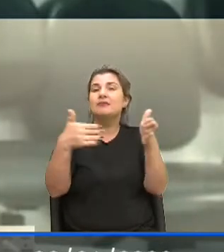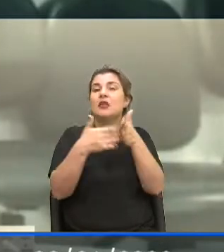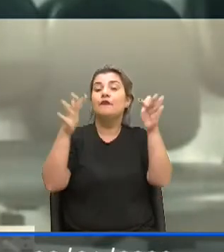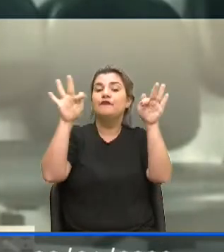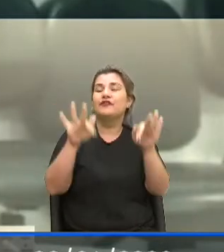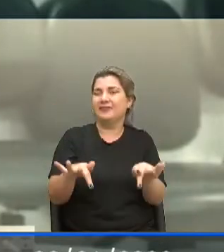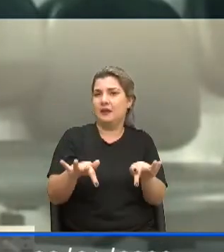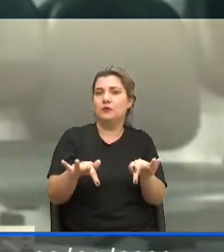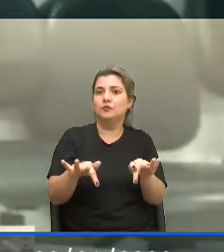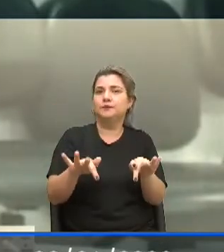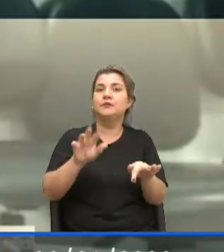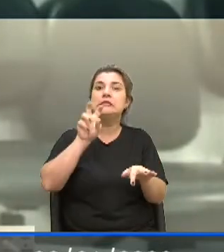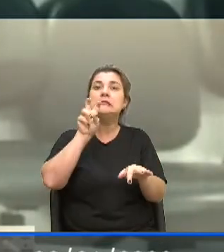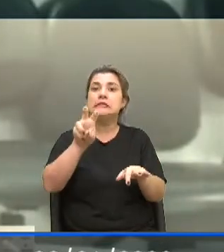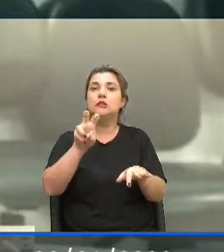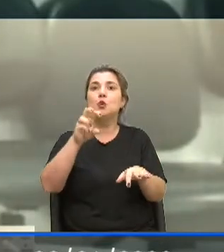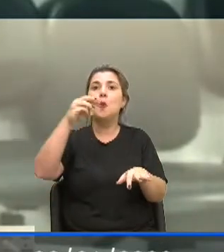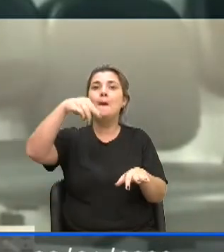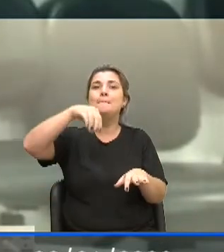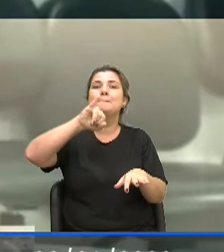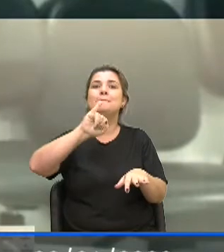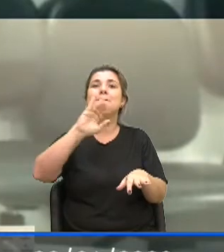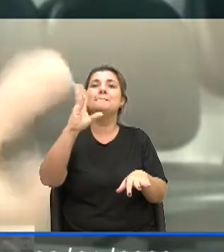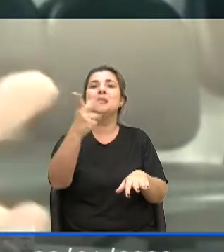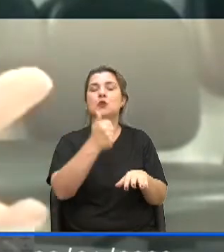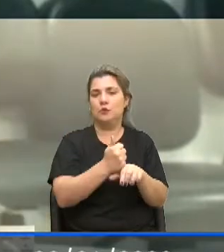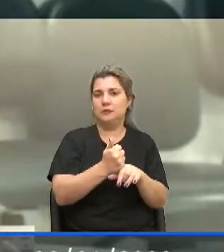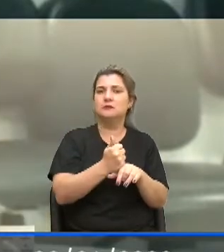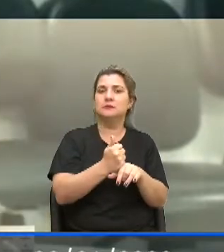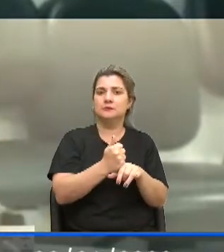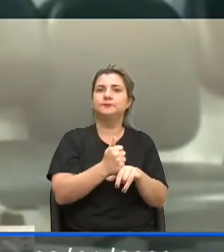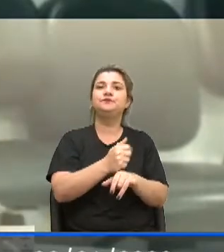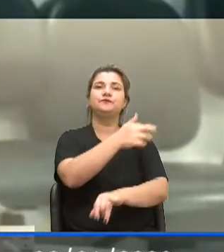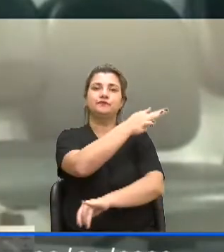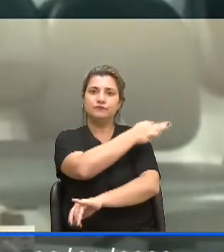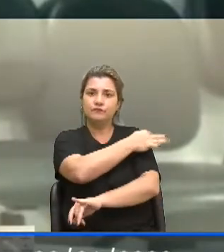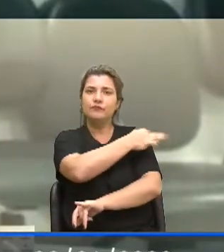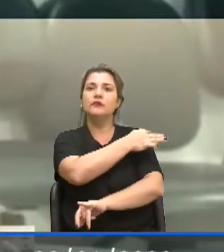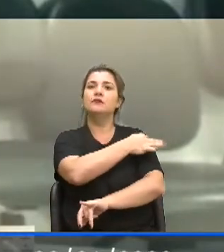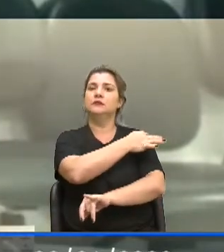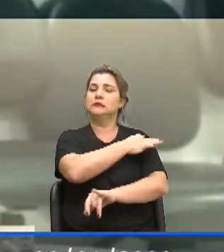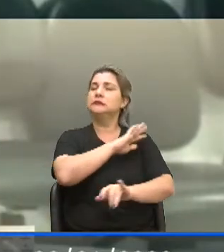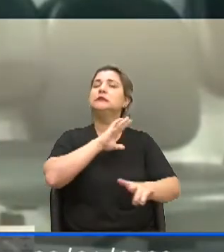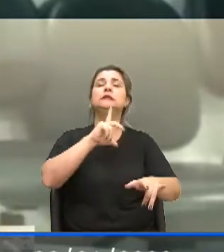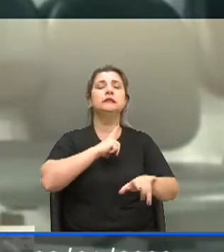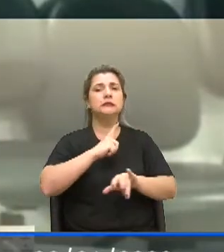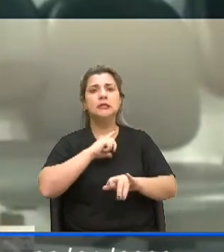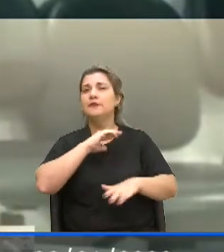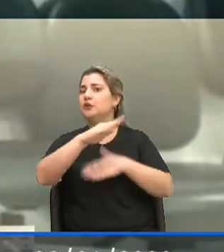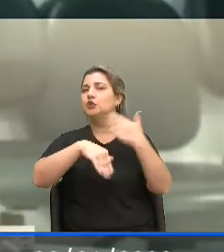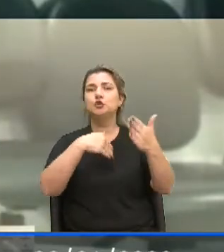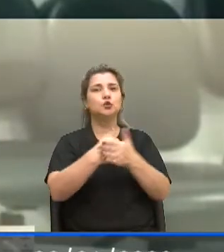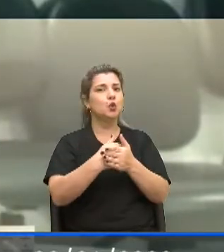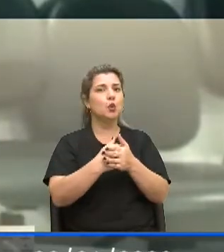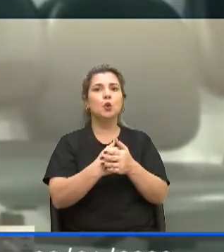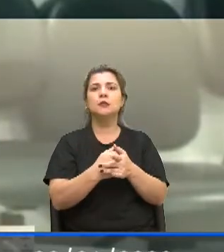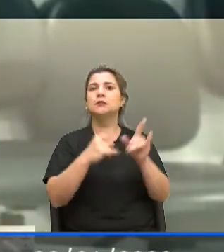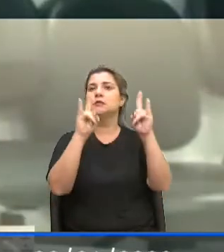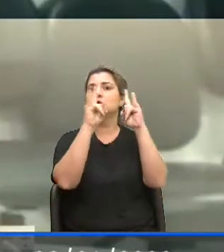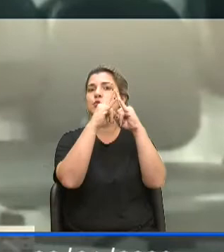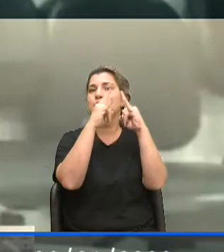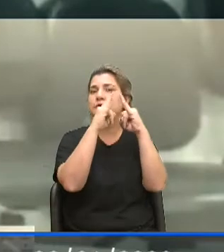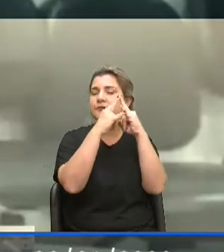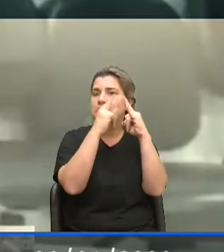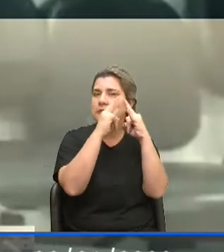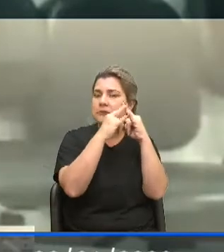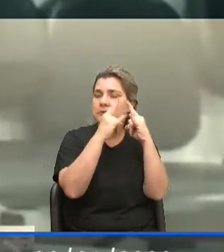esse aumento ele ocorreu em todas as unidades federadas, né, devido à inclusão desses grupos. A